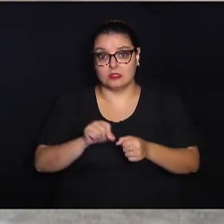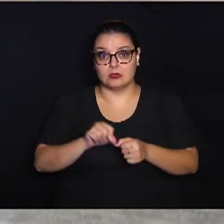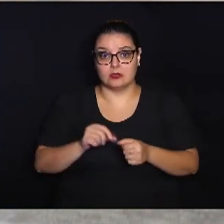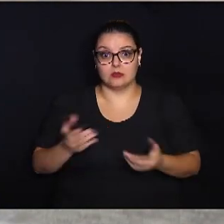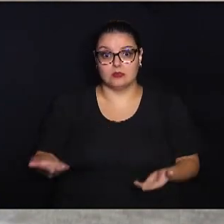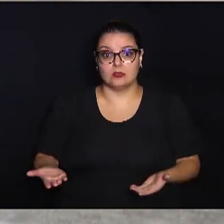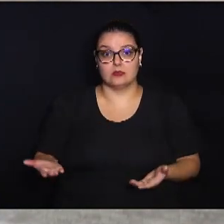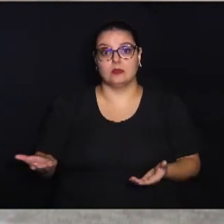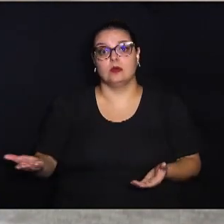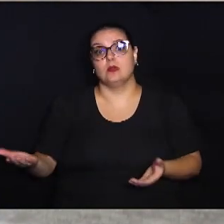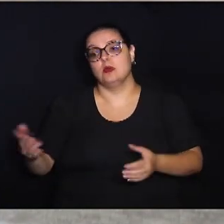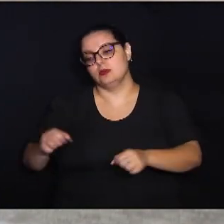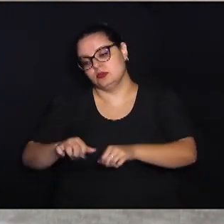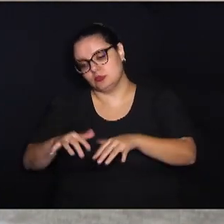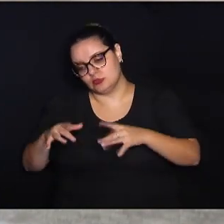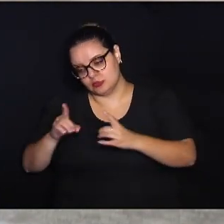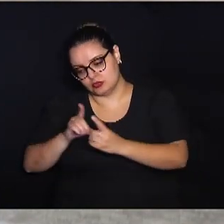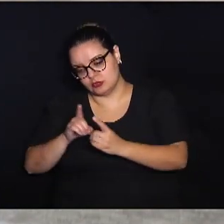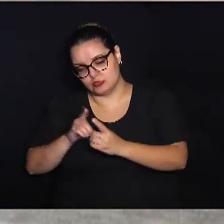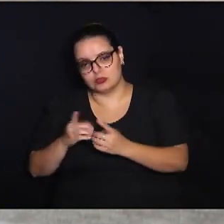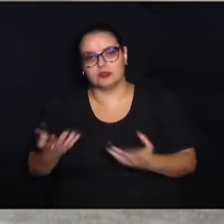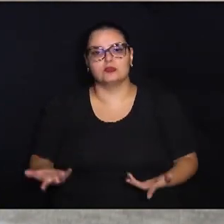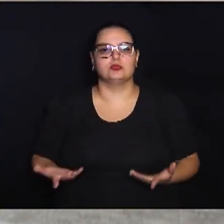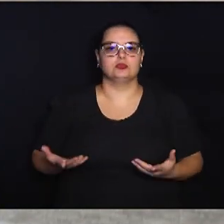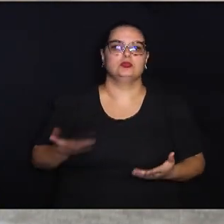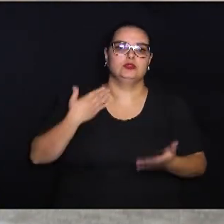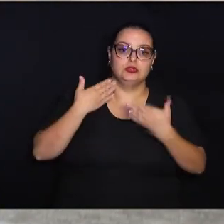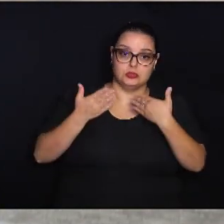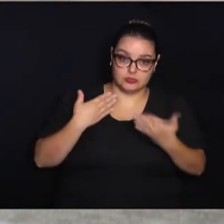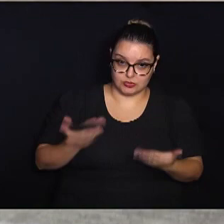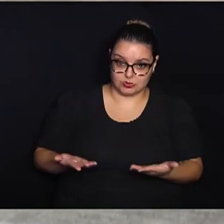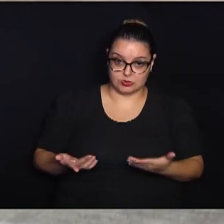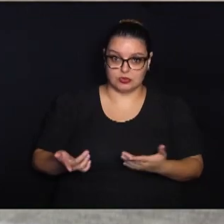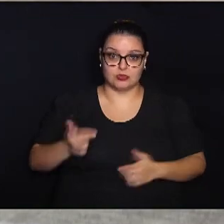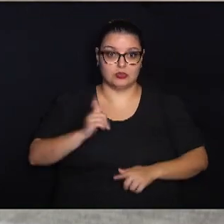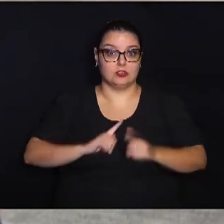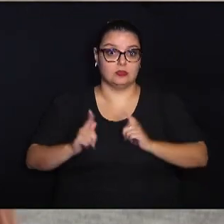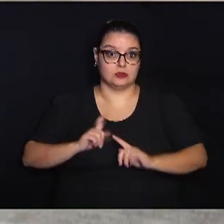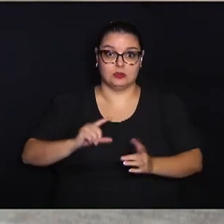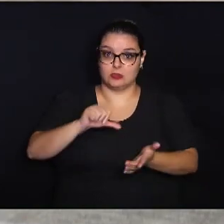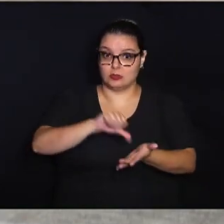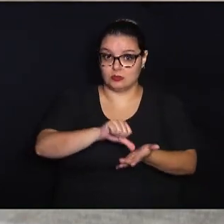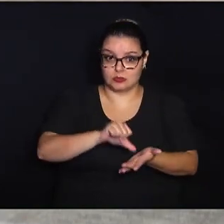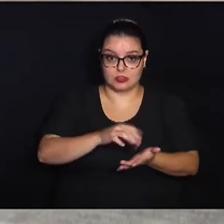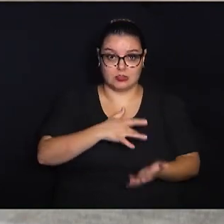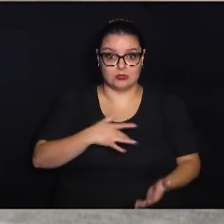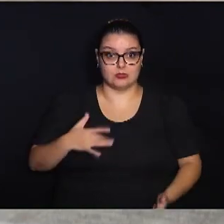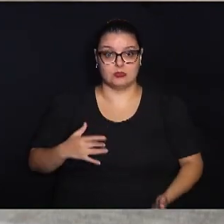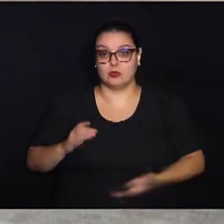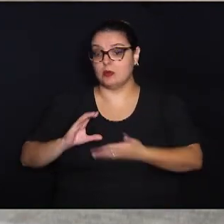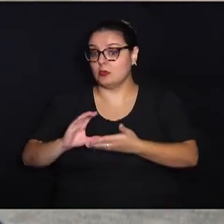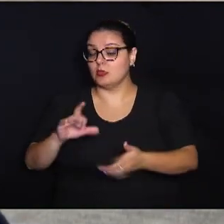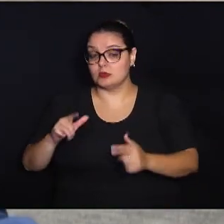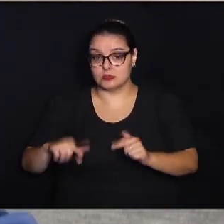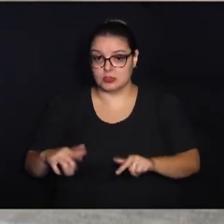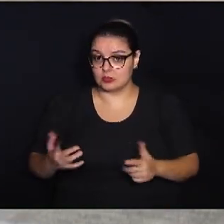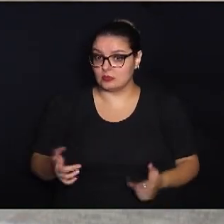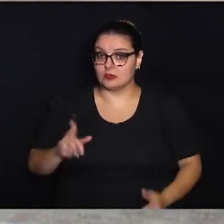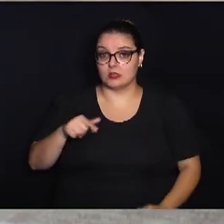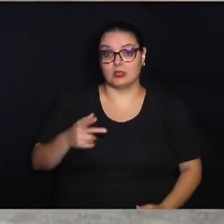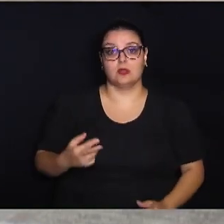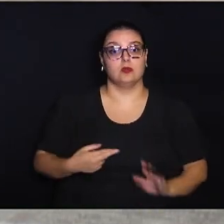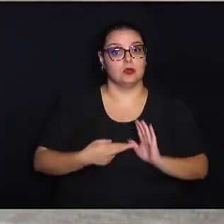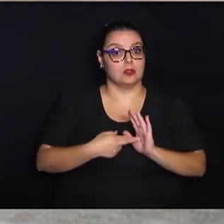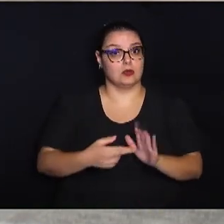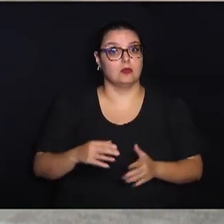de consulta, de diálogo, tanto com a gestão da unidade de saúde, como pelo conselho local, que é o conselho que